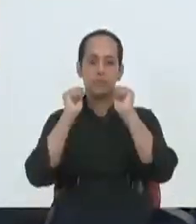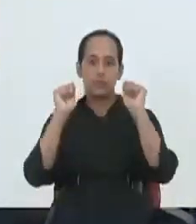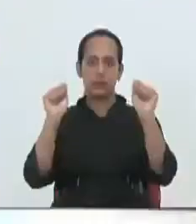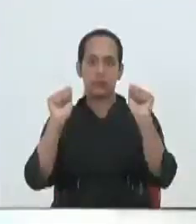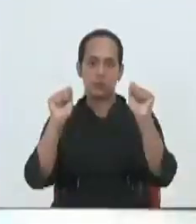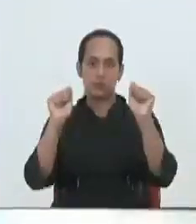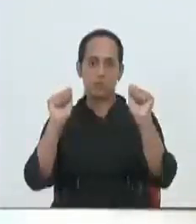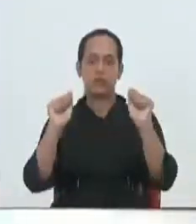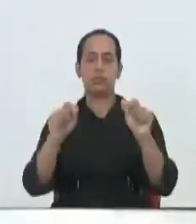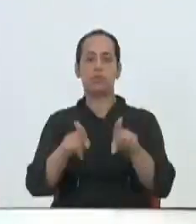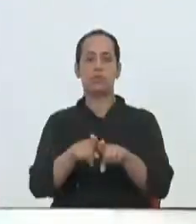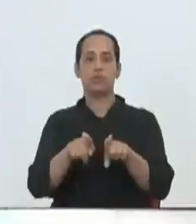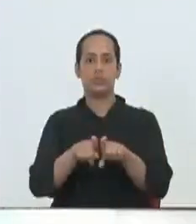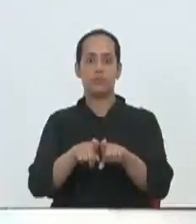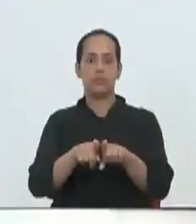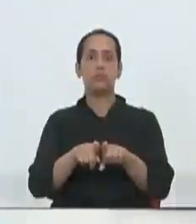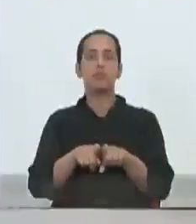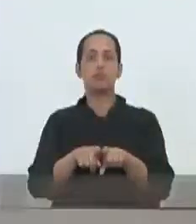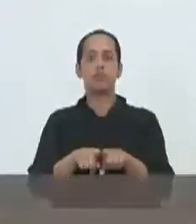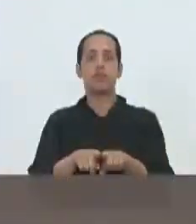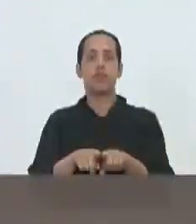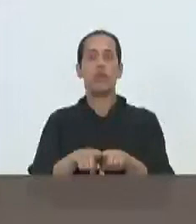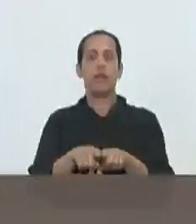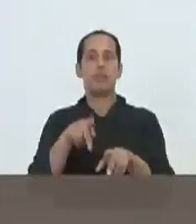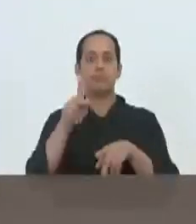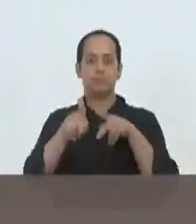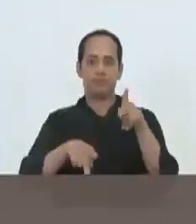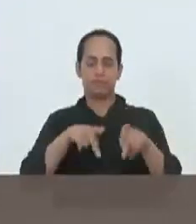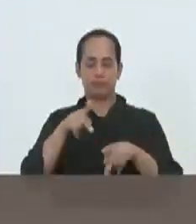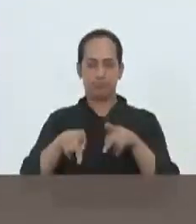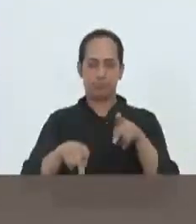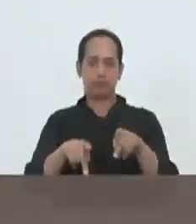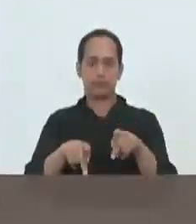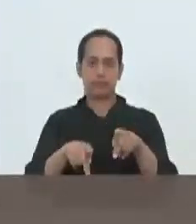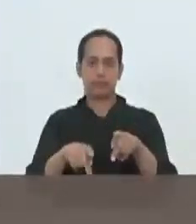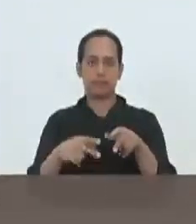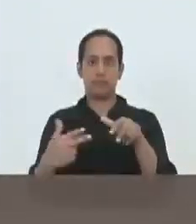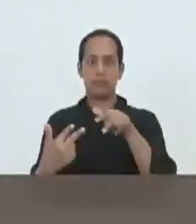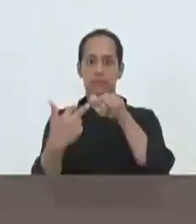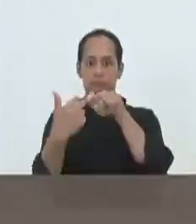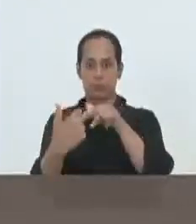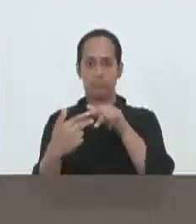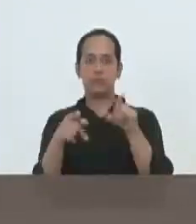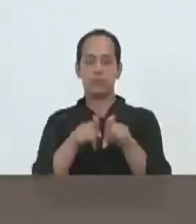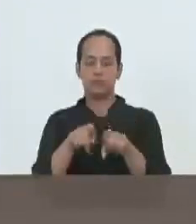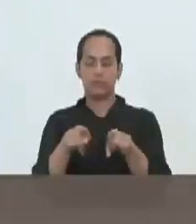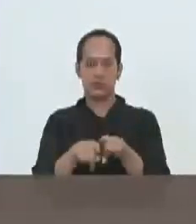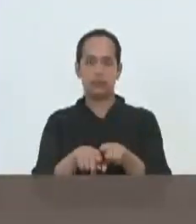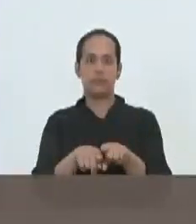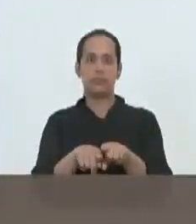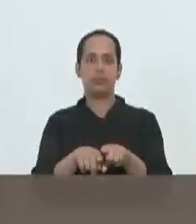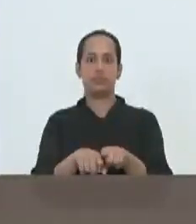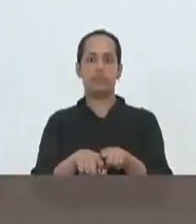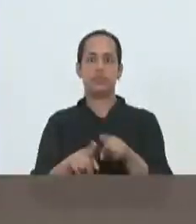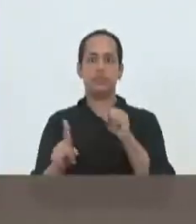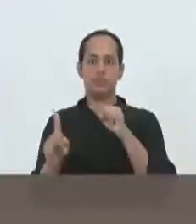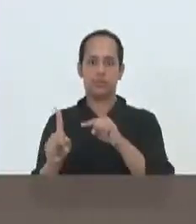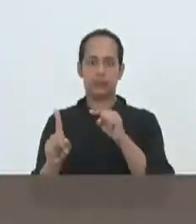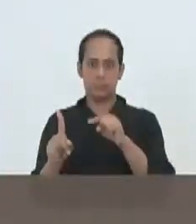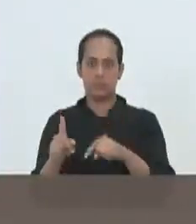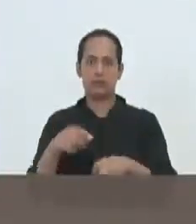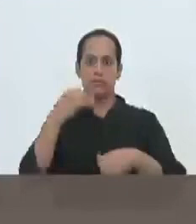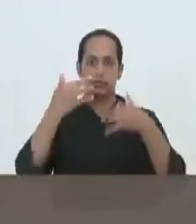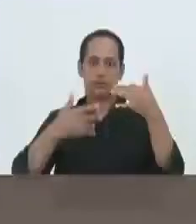presente e os munícipes através da plataforma tá assim que encerrar o Guilherme encerrar a palavra eu encerro as